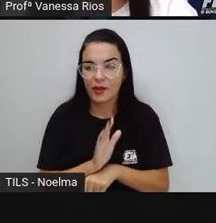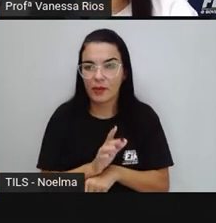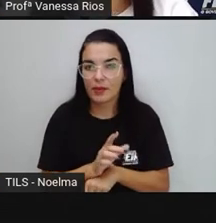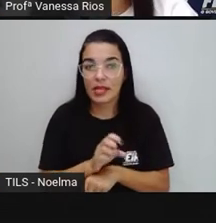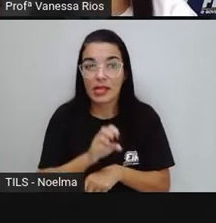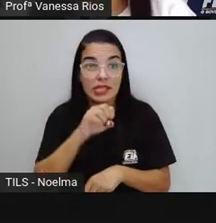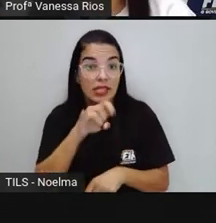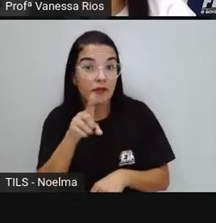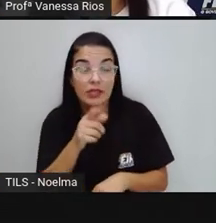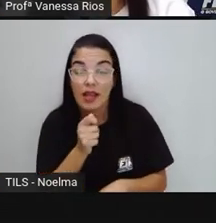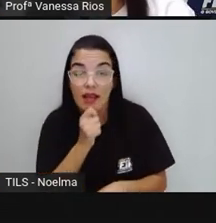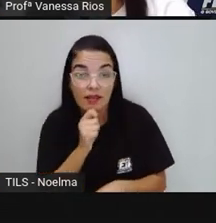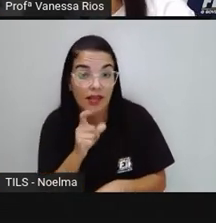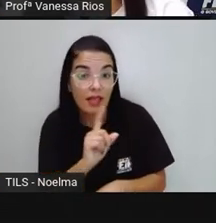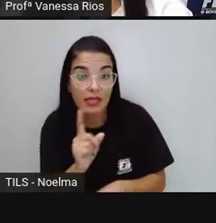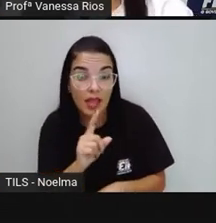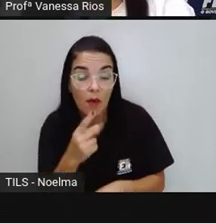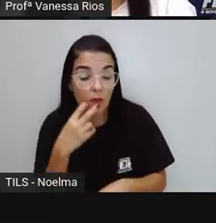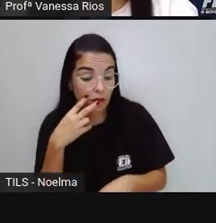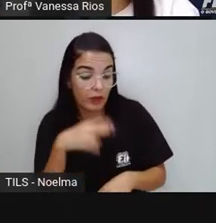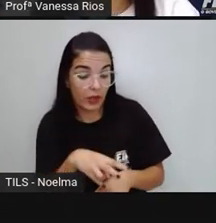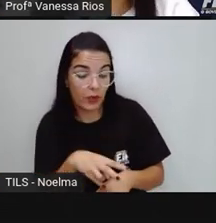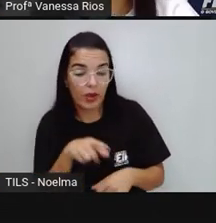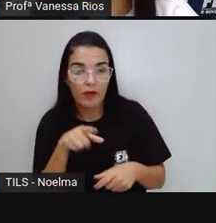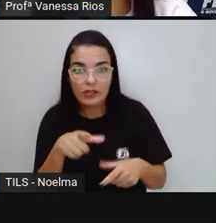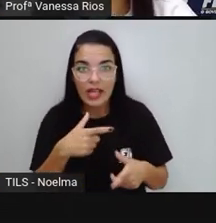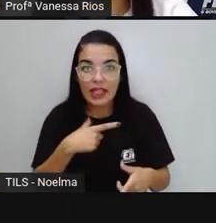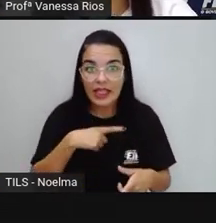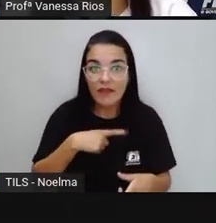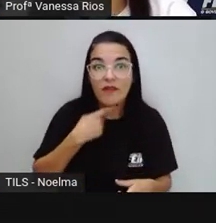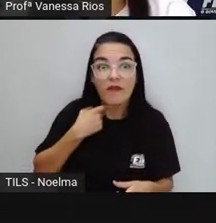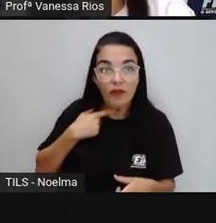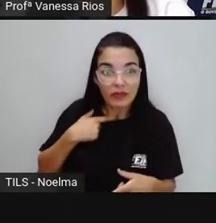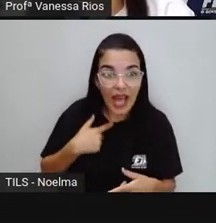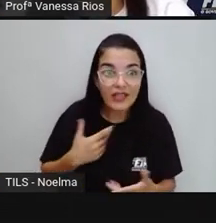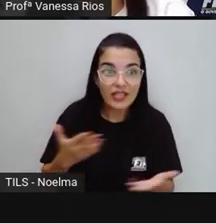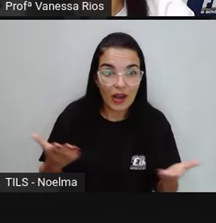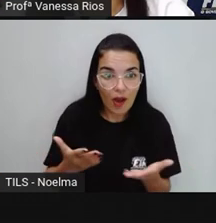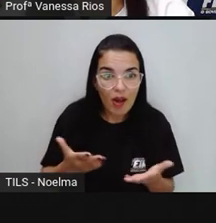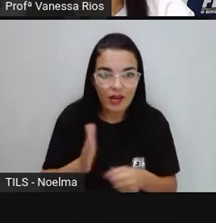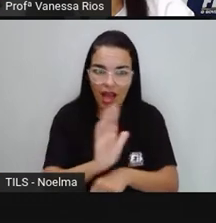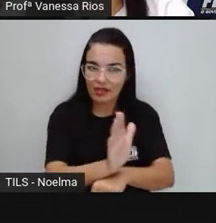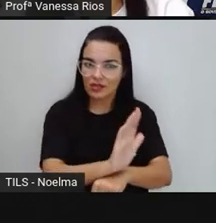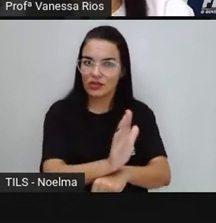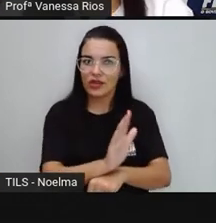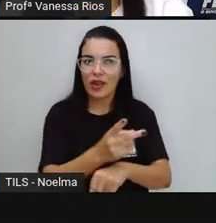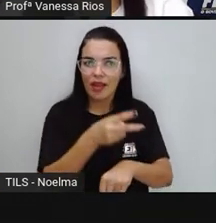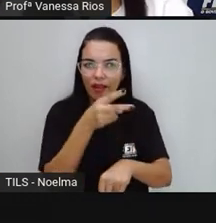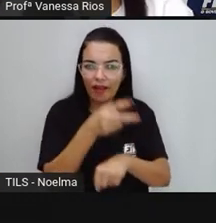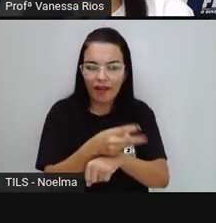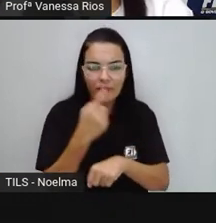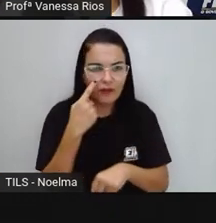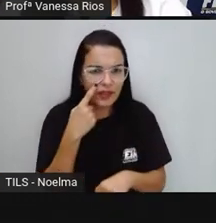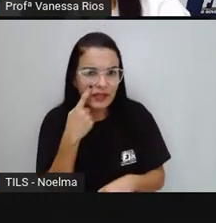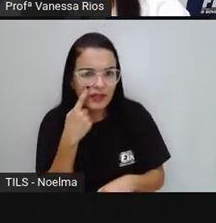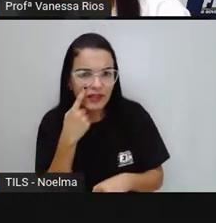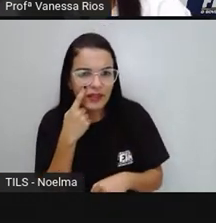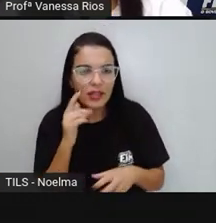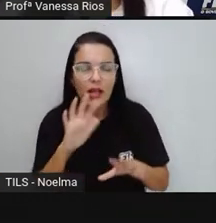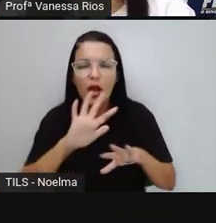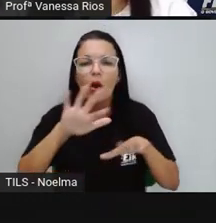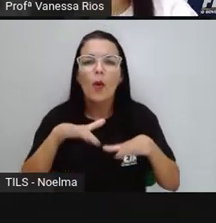com as informações que você observou, despertou o interesse em assistir? Qual resenha aí